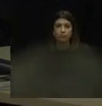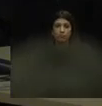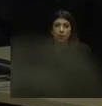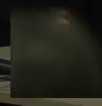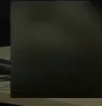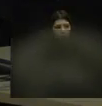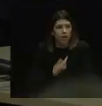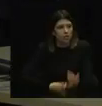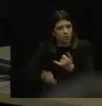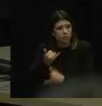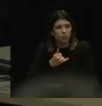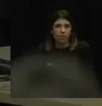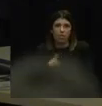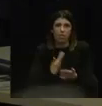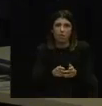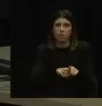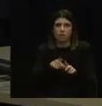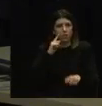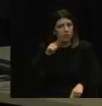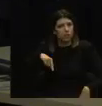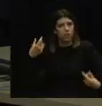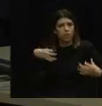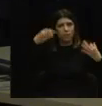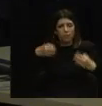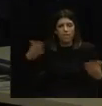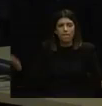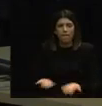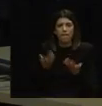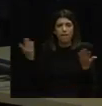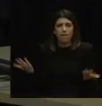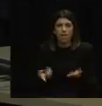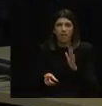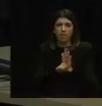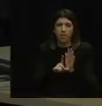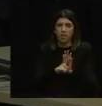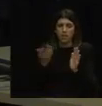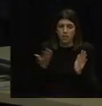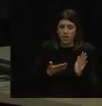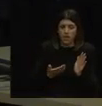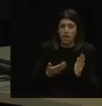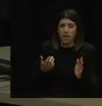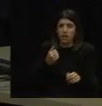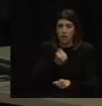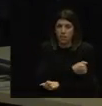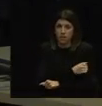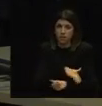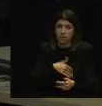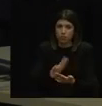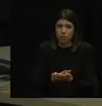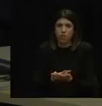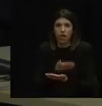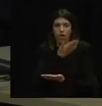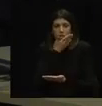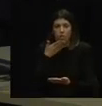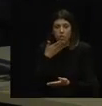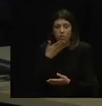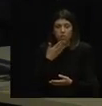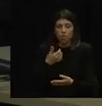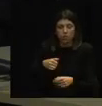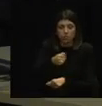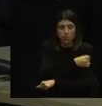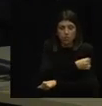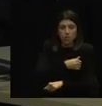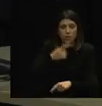dar lugar a uma verdadeira política pública que promova o direito à habitação e que permita criar um parque habitacional